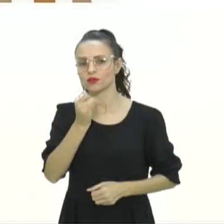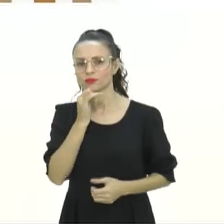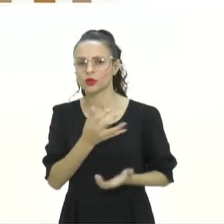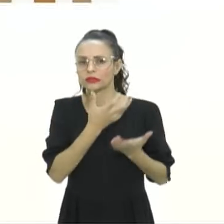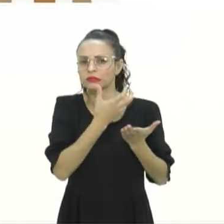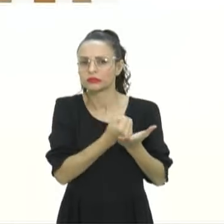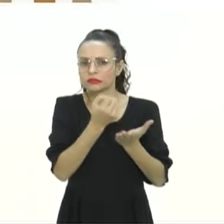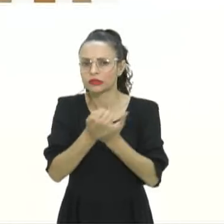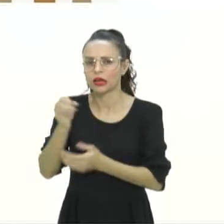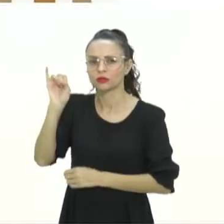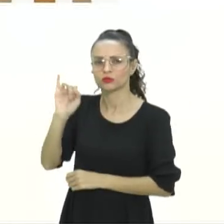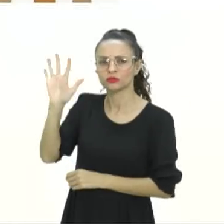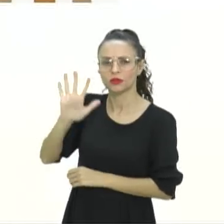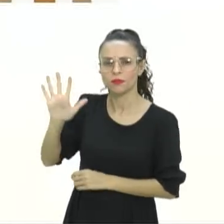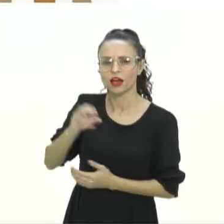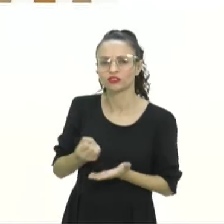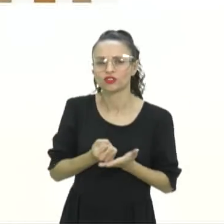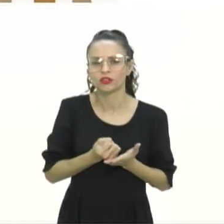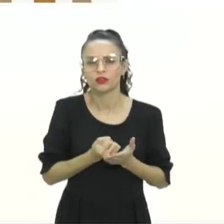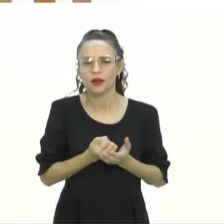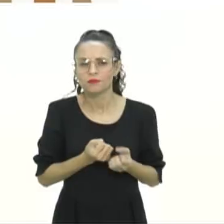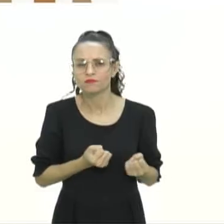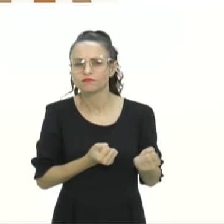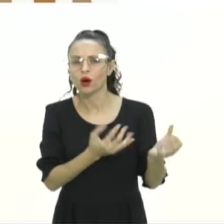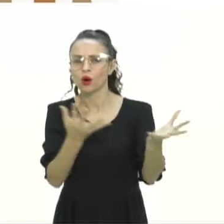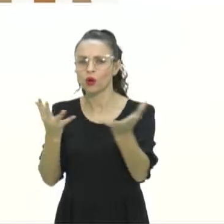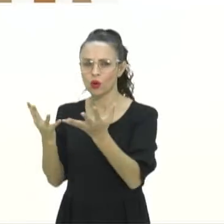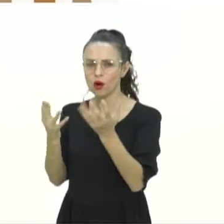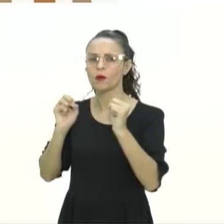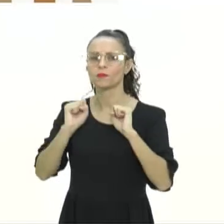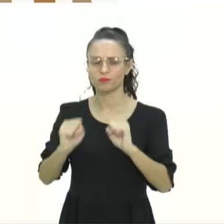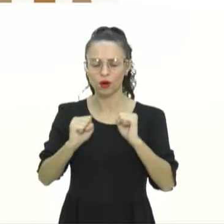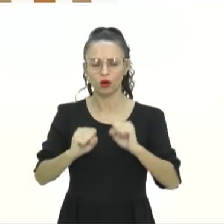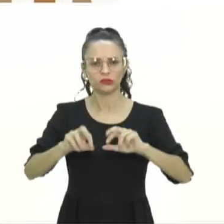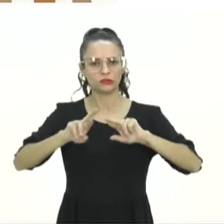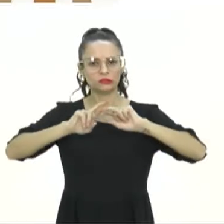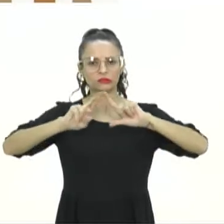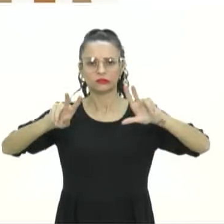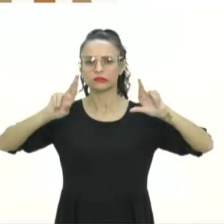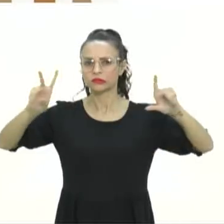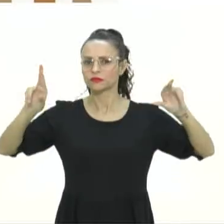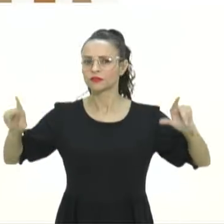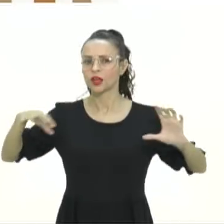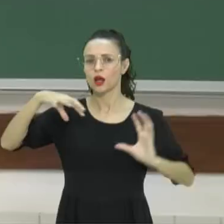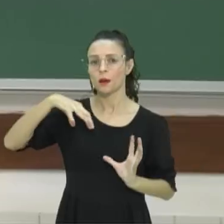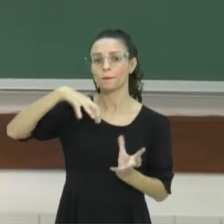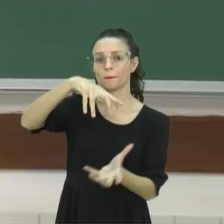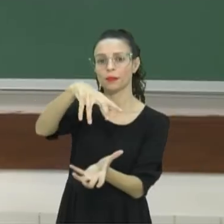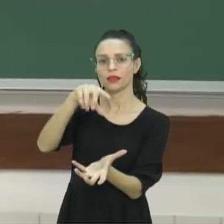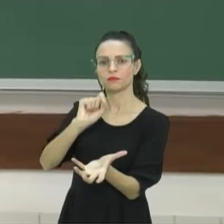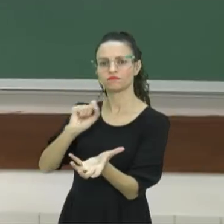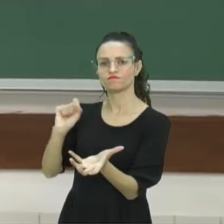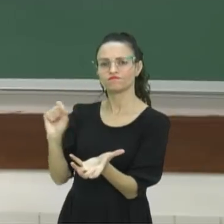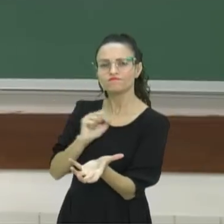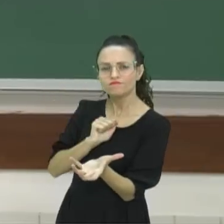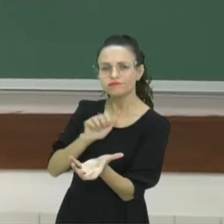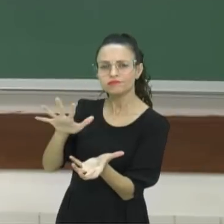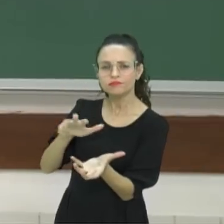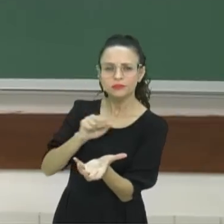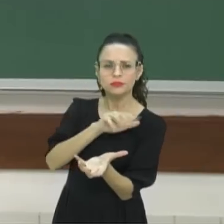dados, imagens, que podem atingir diretamente diferentes regiões do planeta. Aí eu trago aqui um